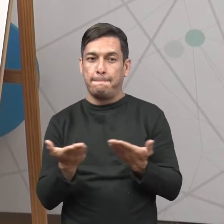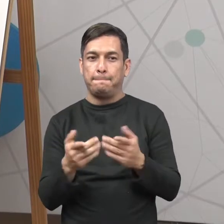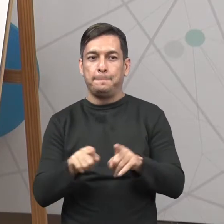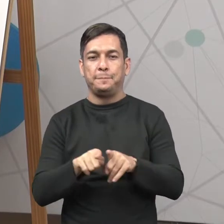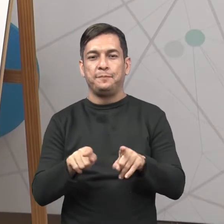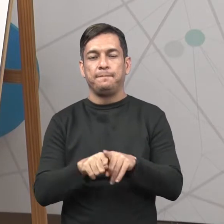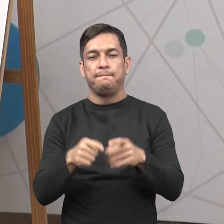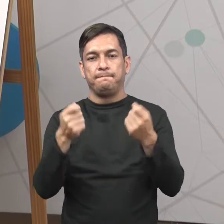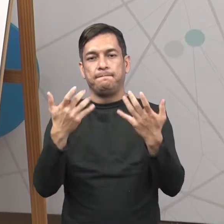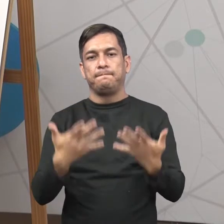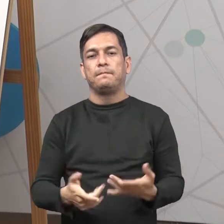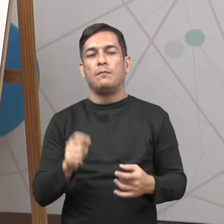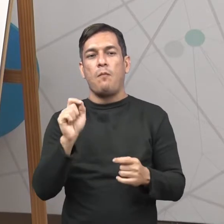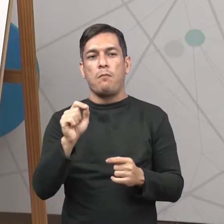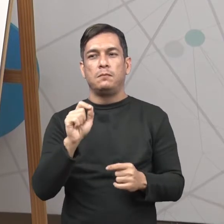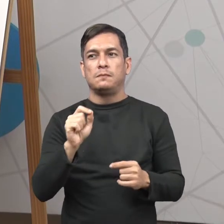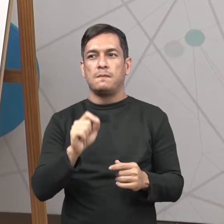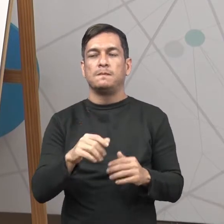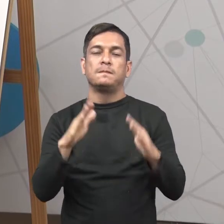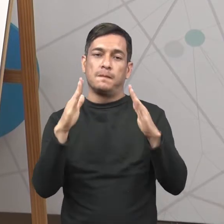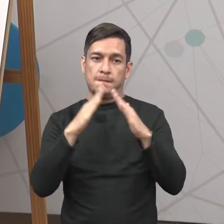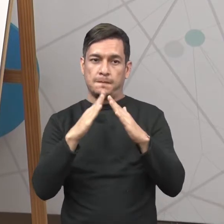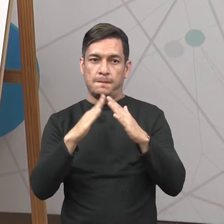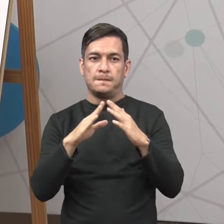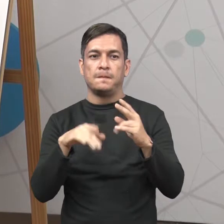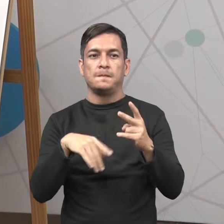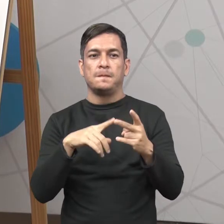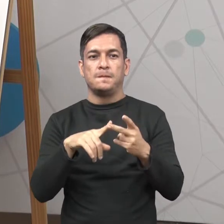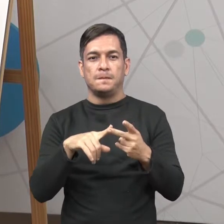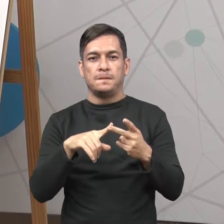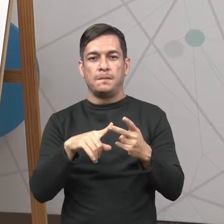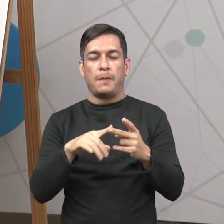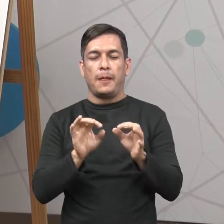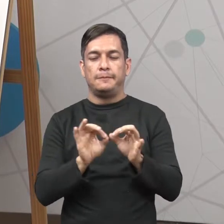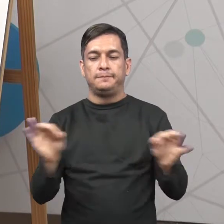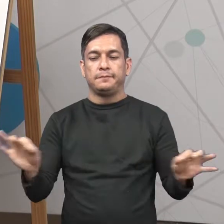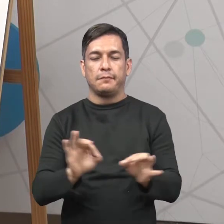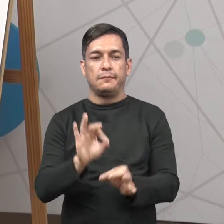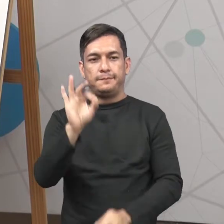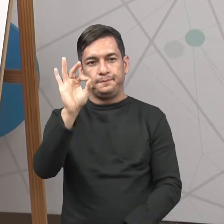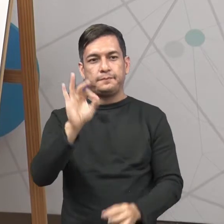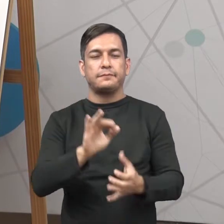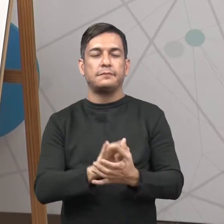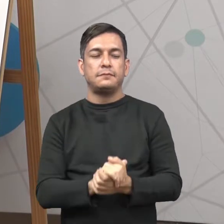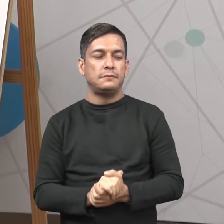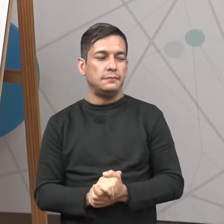também iremos falar sobre casa, sobre comprimento.